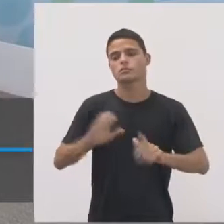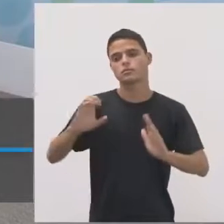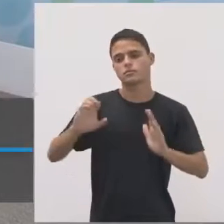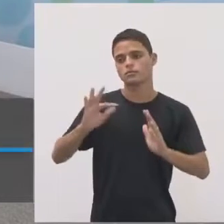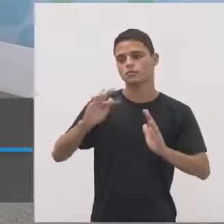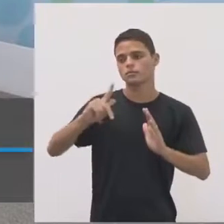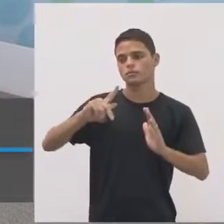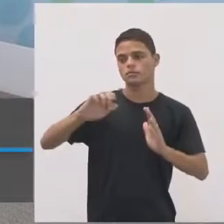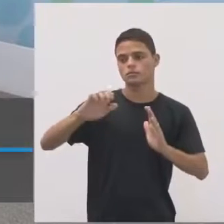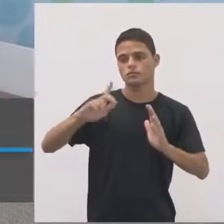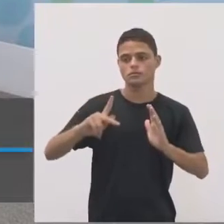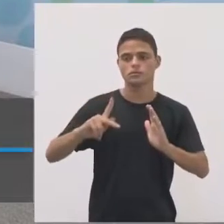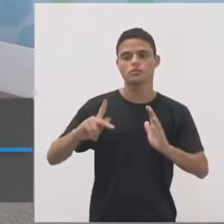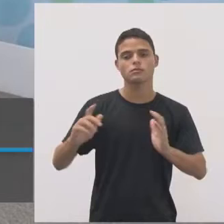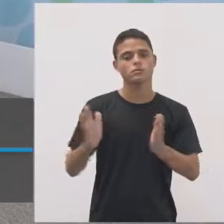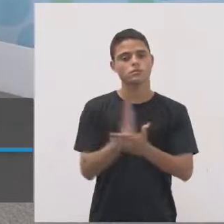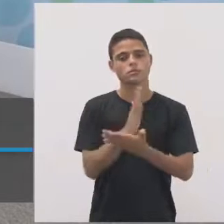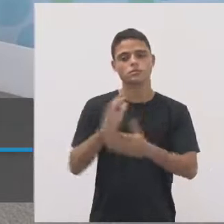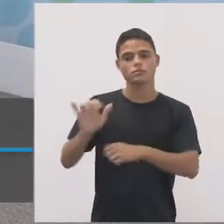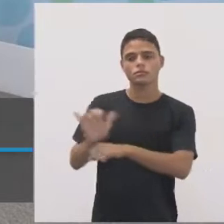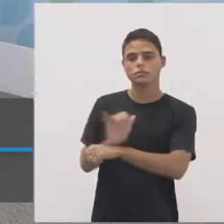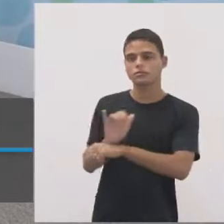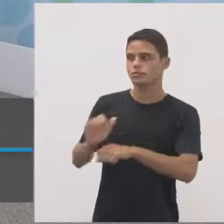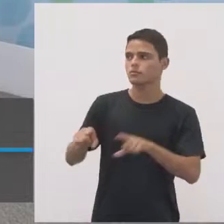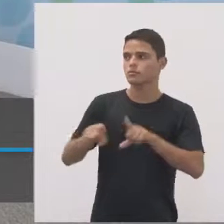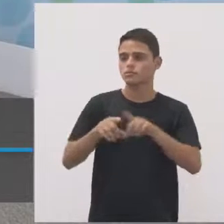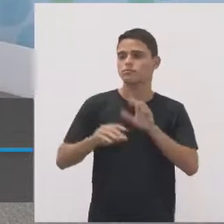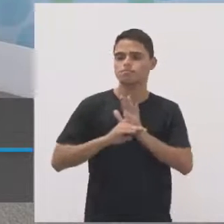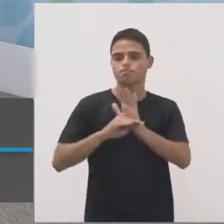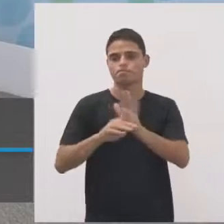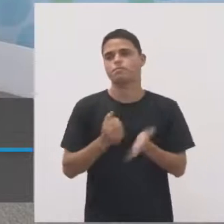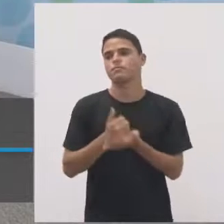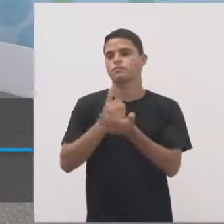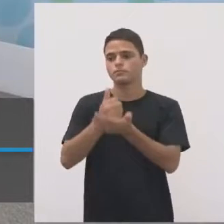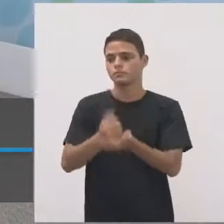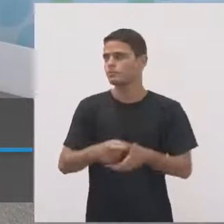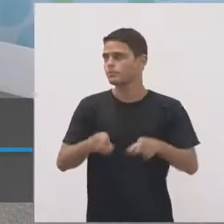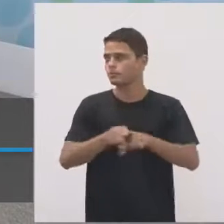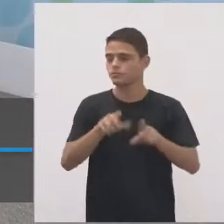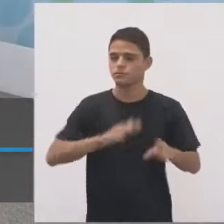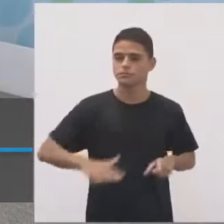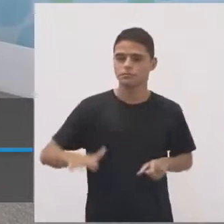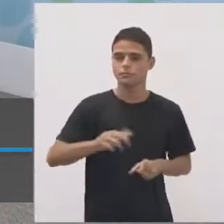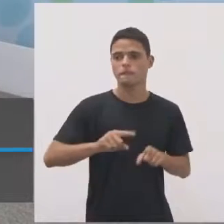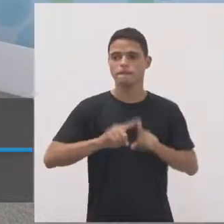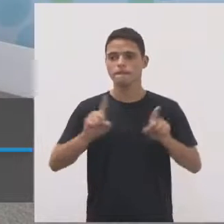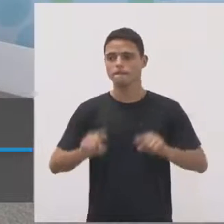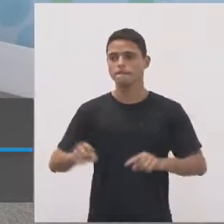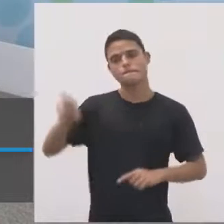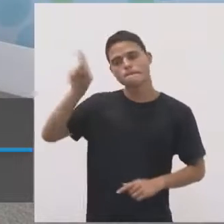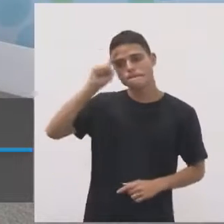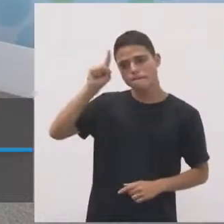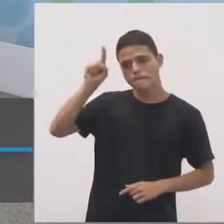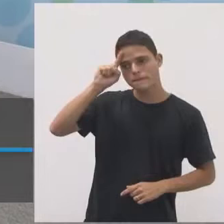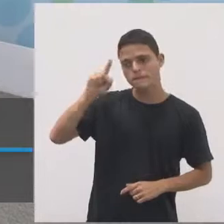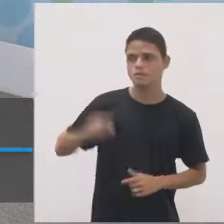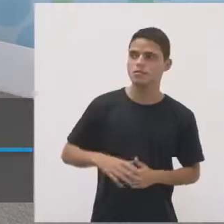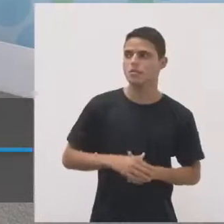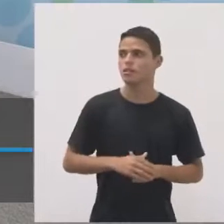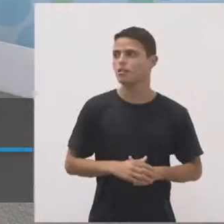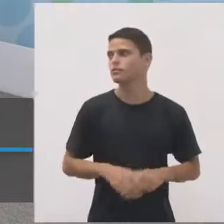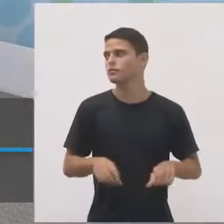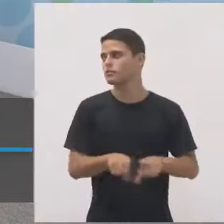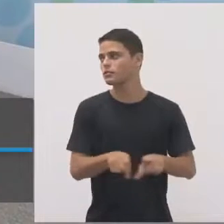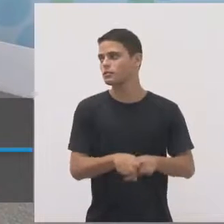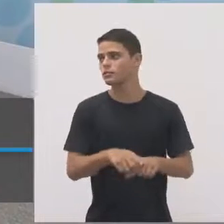gente traz algumas ferramentas para auxiliar aí todos os servidores no dia a dia, na utilização